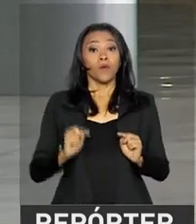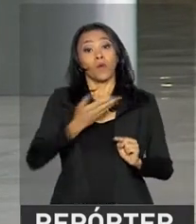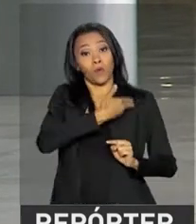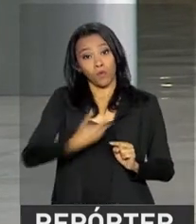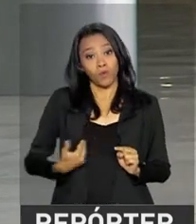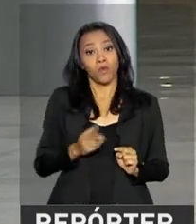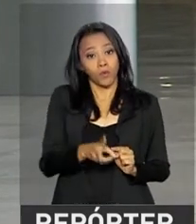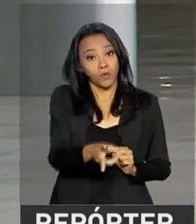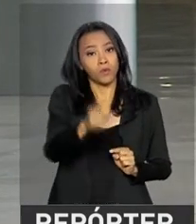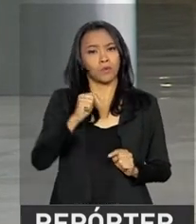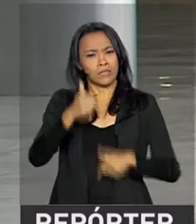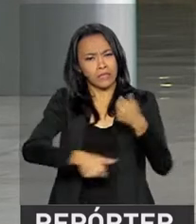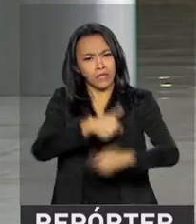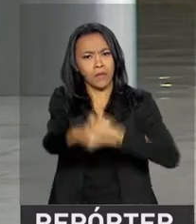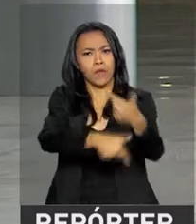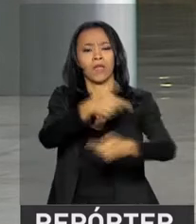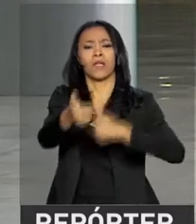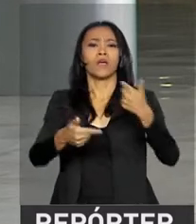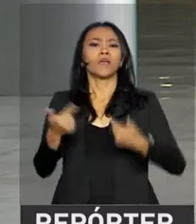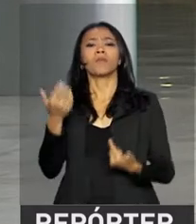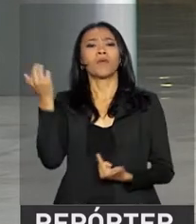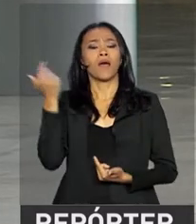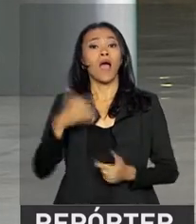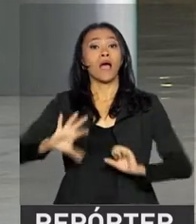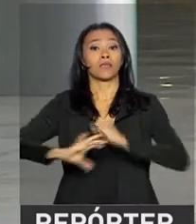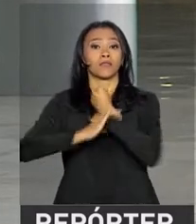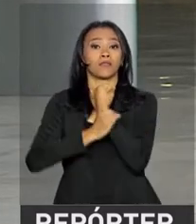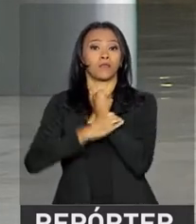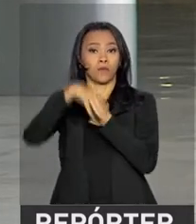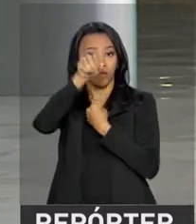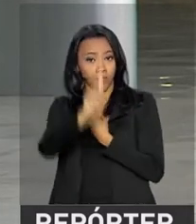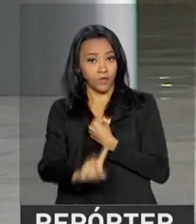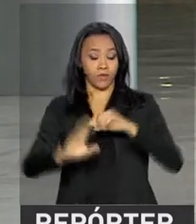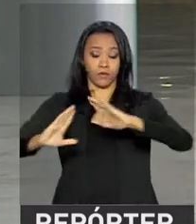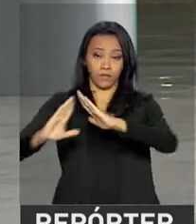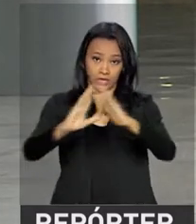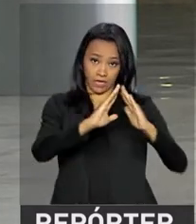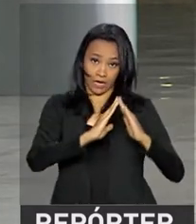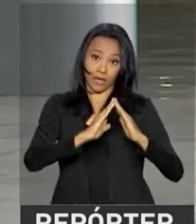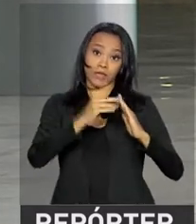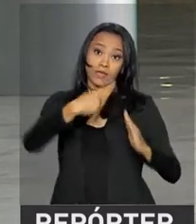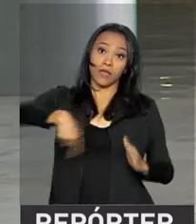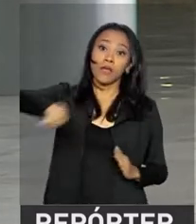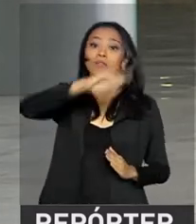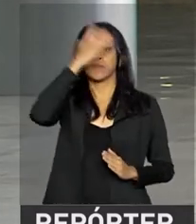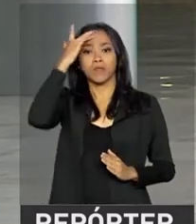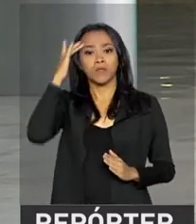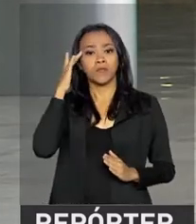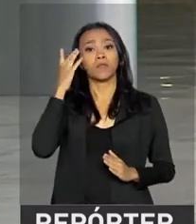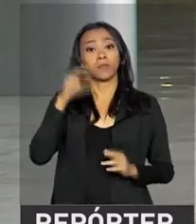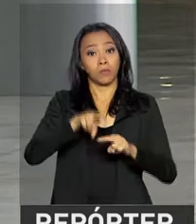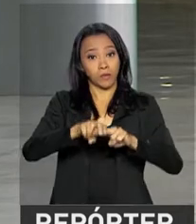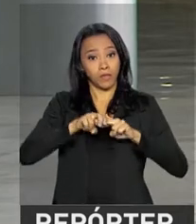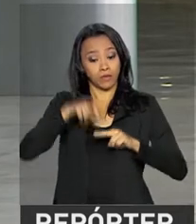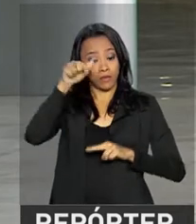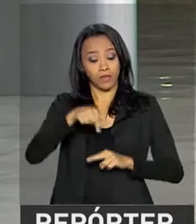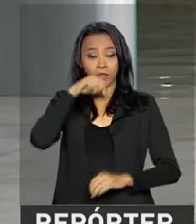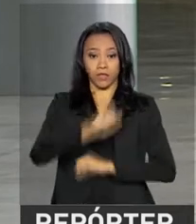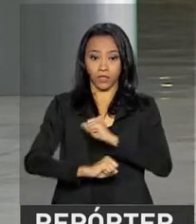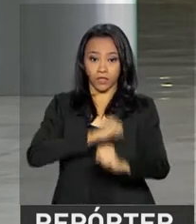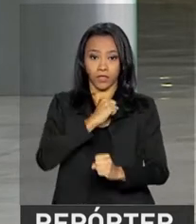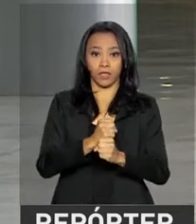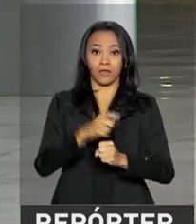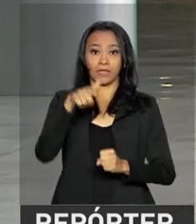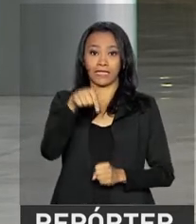para garantir o direito à moradia aos cidadãos brasileiros por isso deve retomar este ano 70